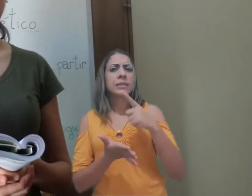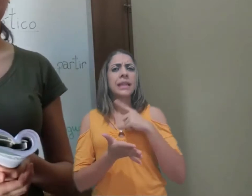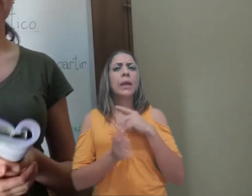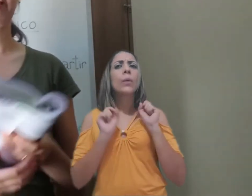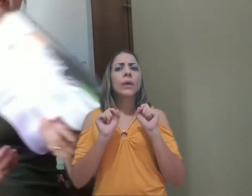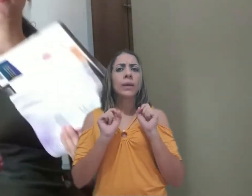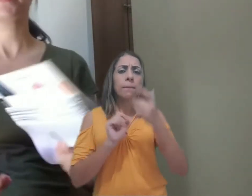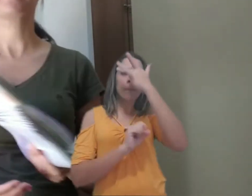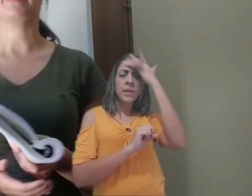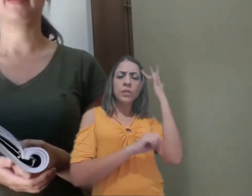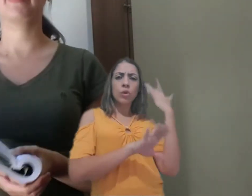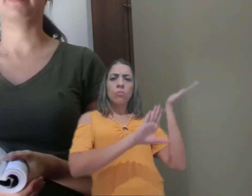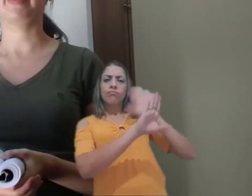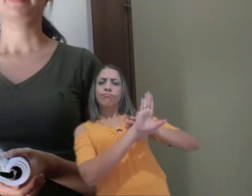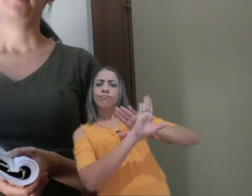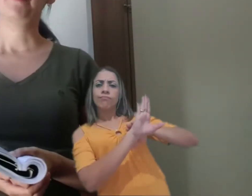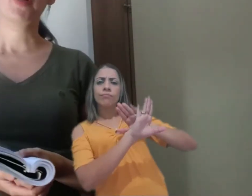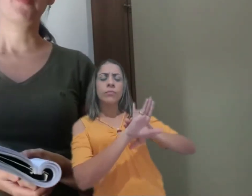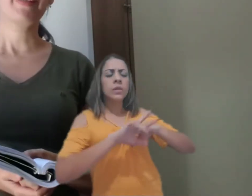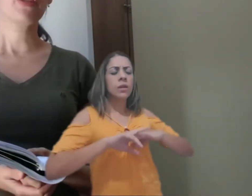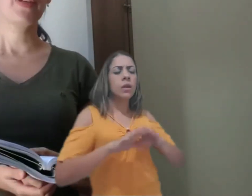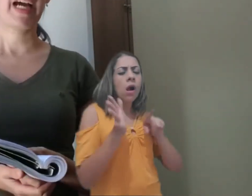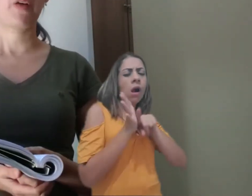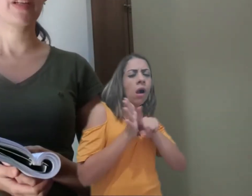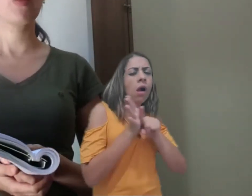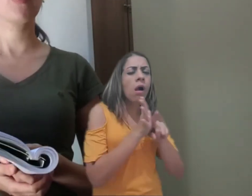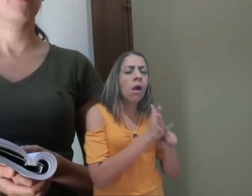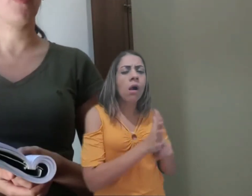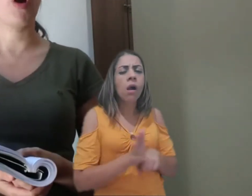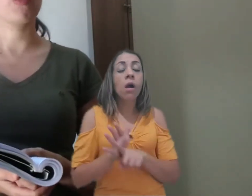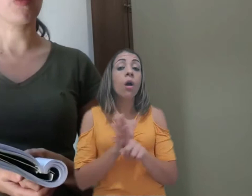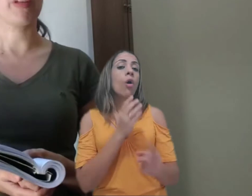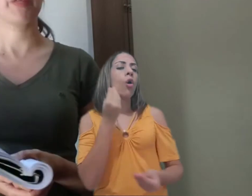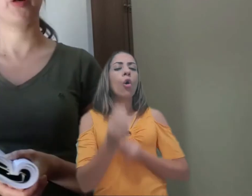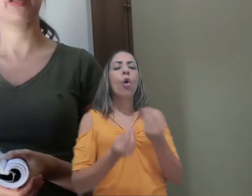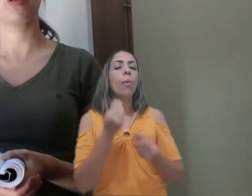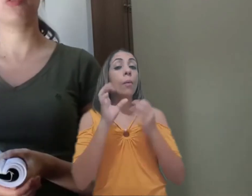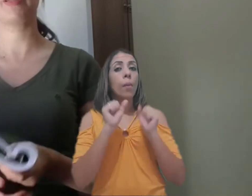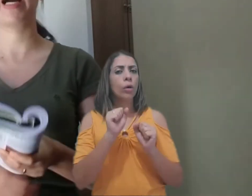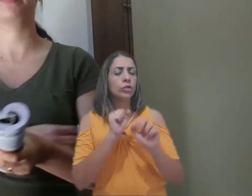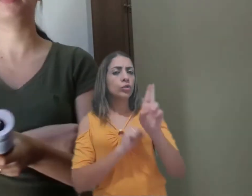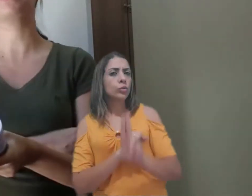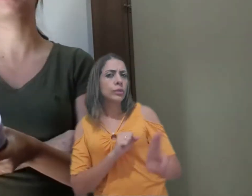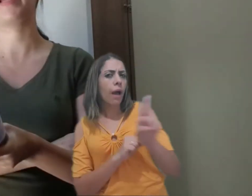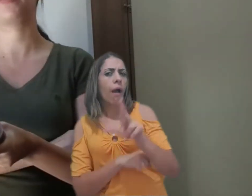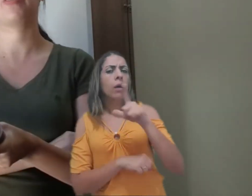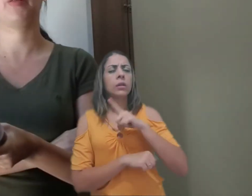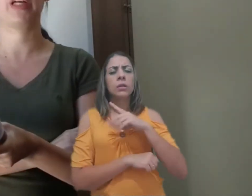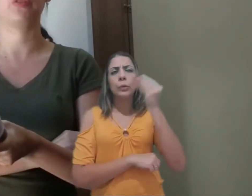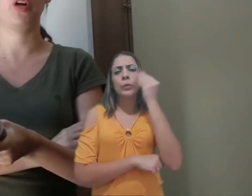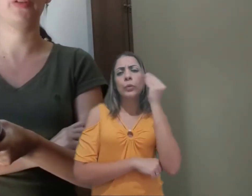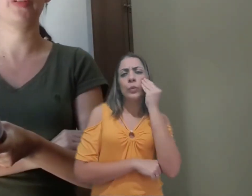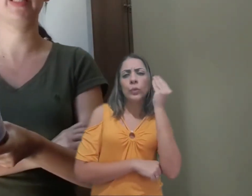ser feitas uma série de pesquisas, né? Primeiro para identificar quais são os compostos, né, que podem ser utilizados. Então esses testes